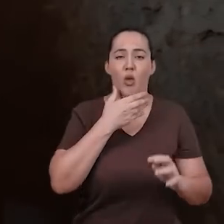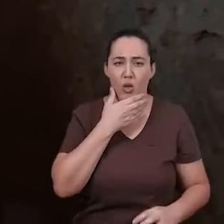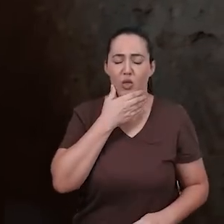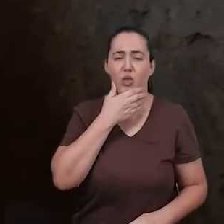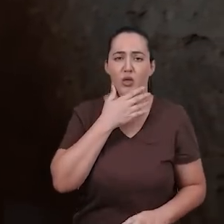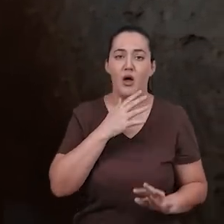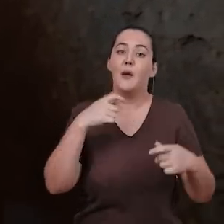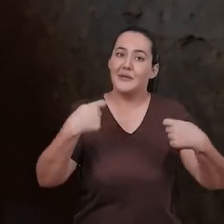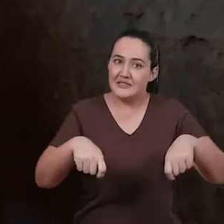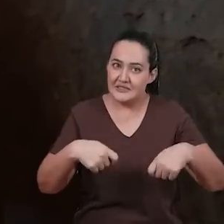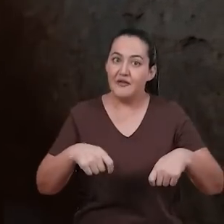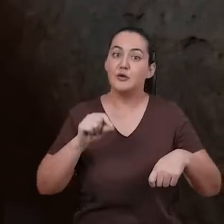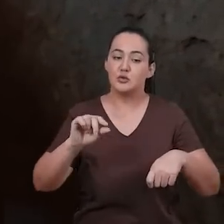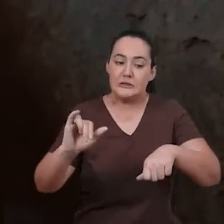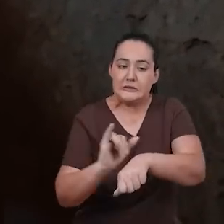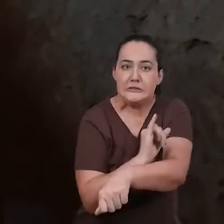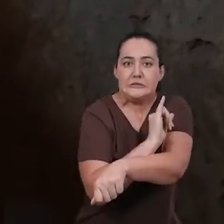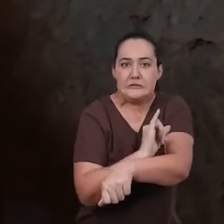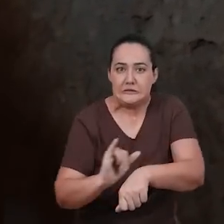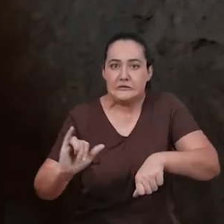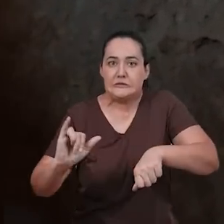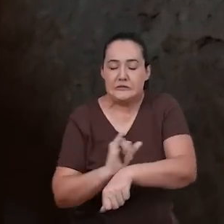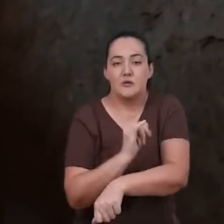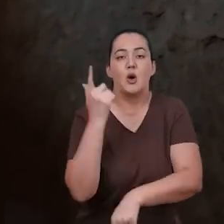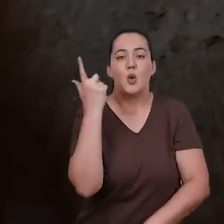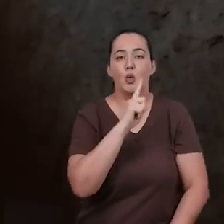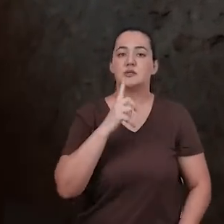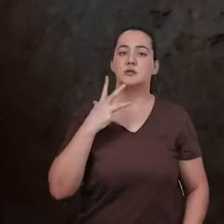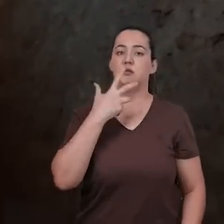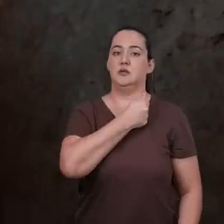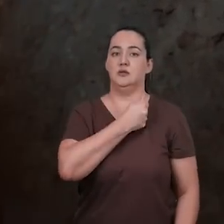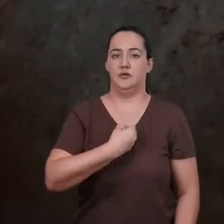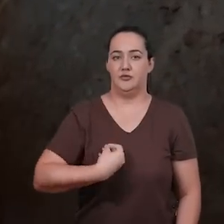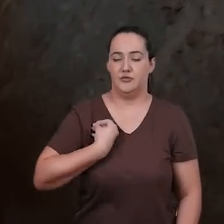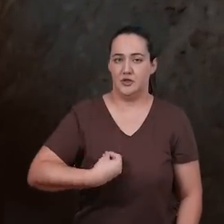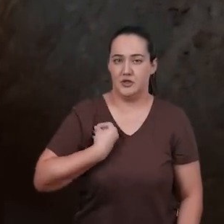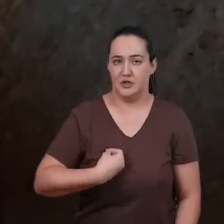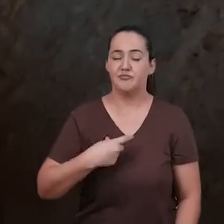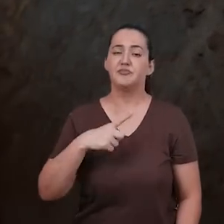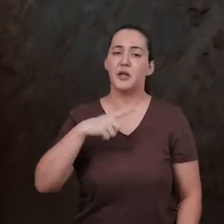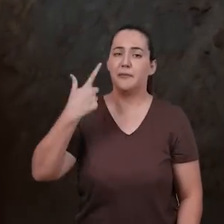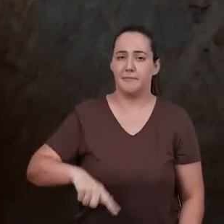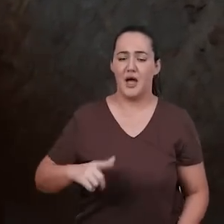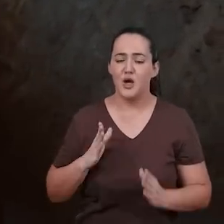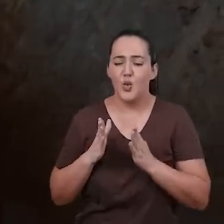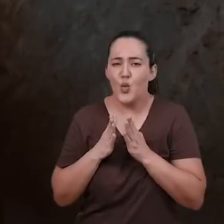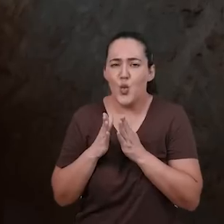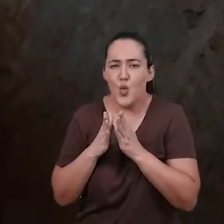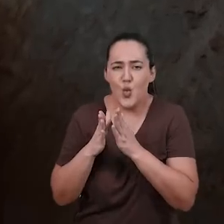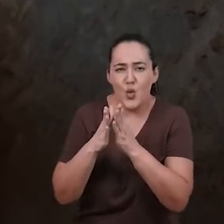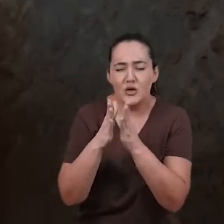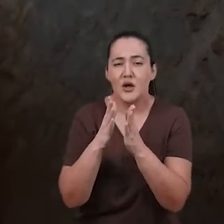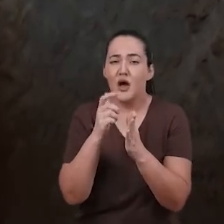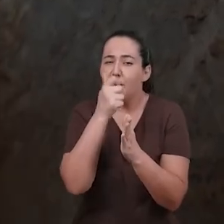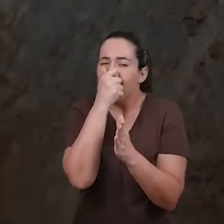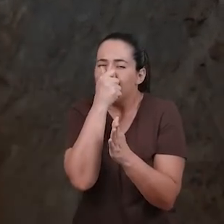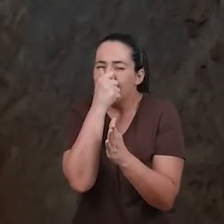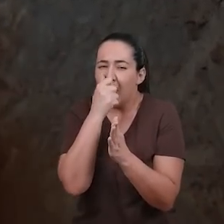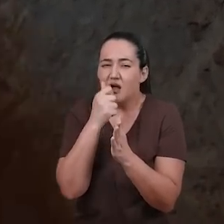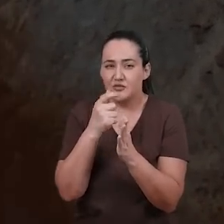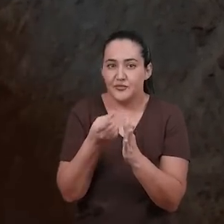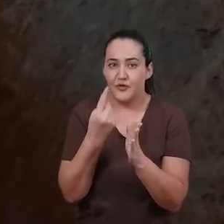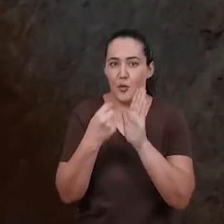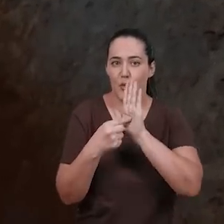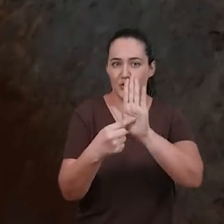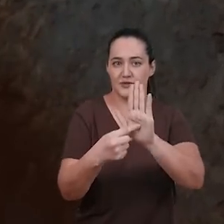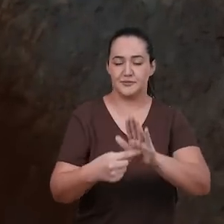de sobrevivência para que eles pudessem morar aqui. E vocês vão ver outros cômodos e outros corredores bem íngremes, bem